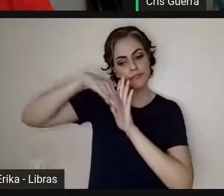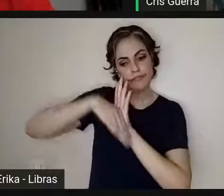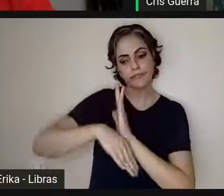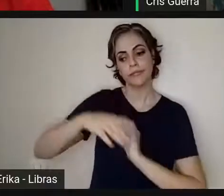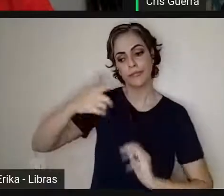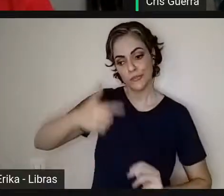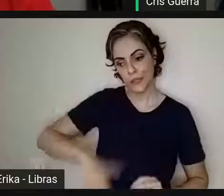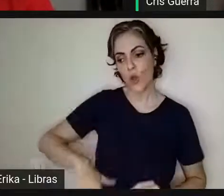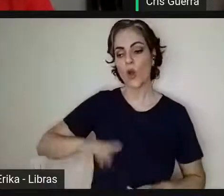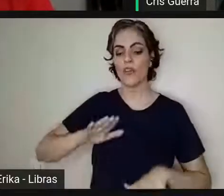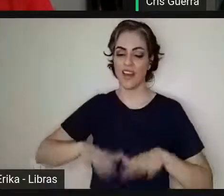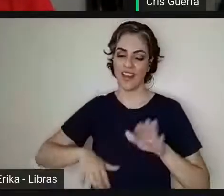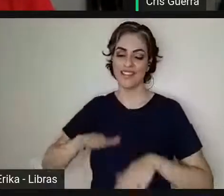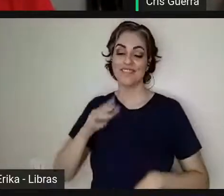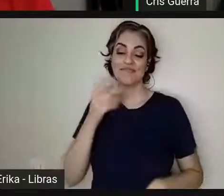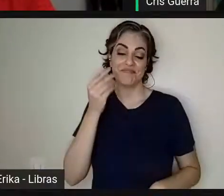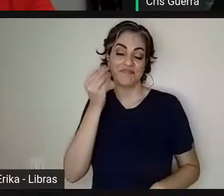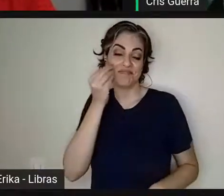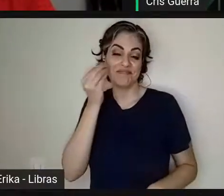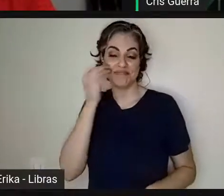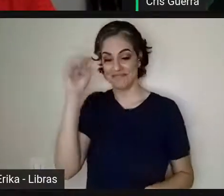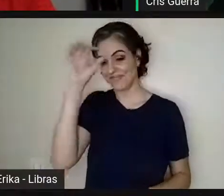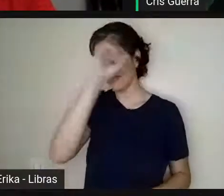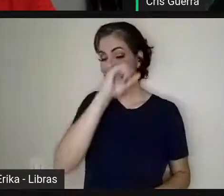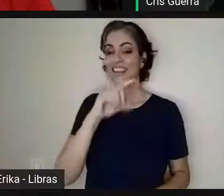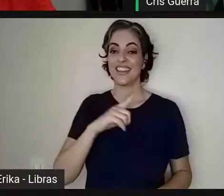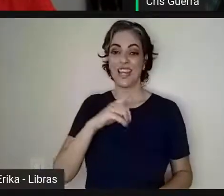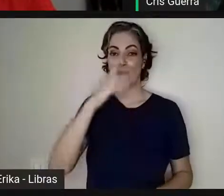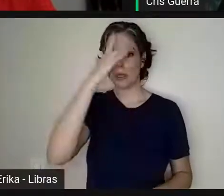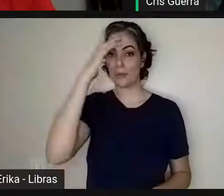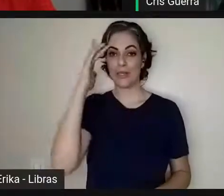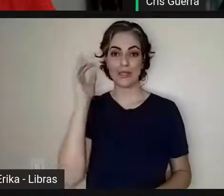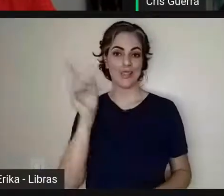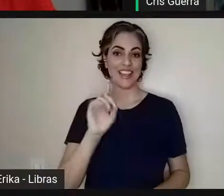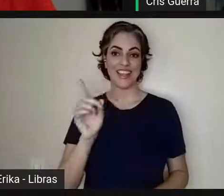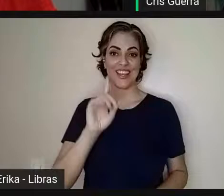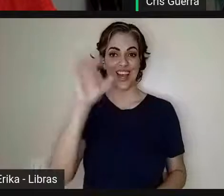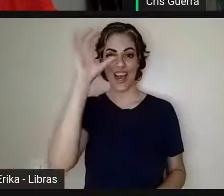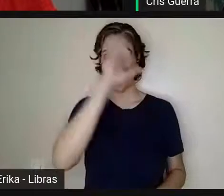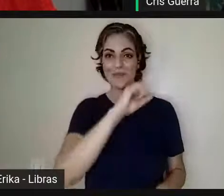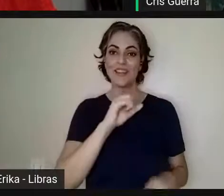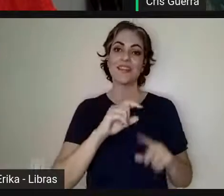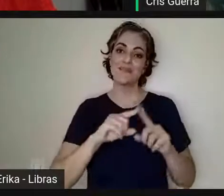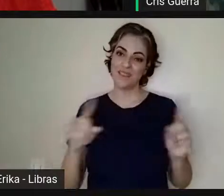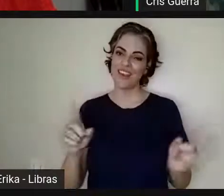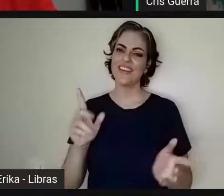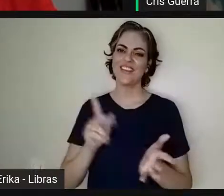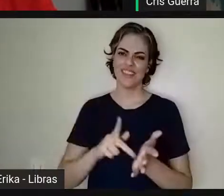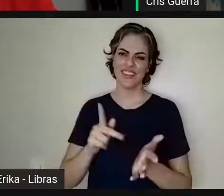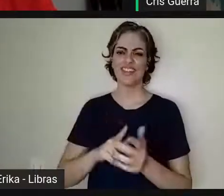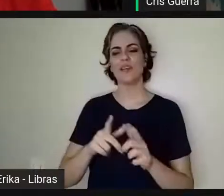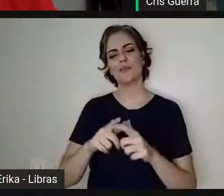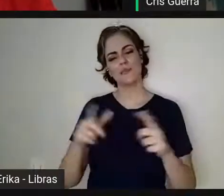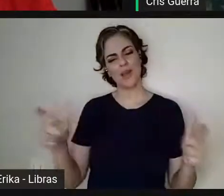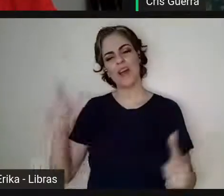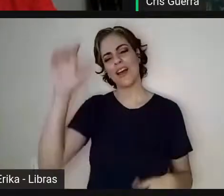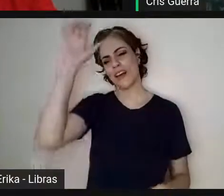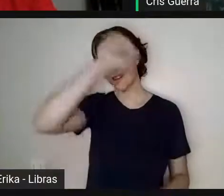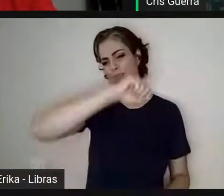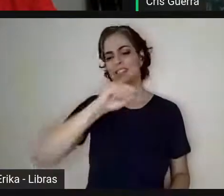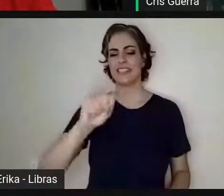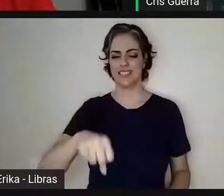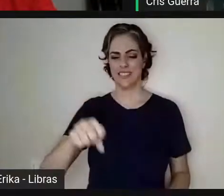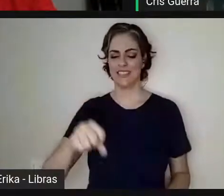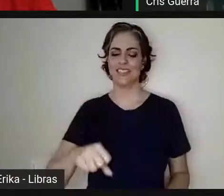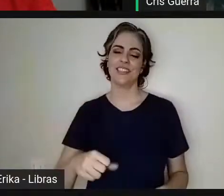aprende. Tem gente que não aprende, mas eu acho que a maioria aprende, né? Eu acredito que a maioria aprenda. E aí é isso, acho que você